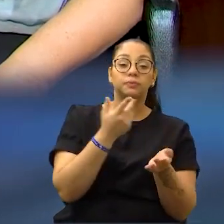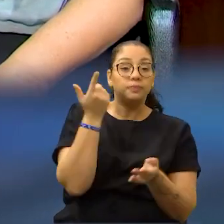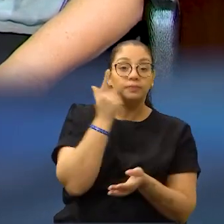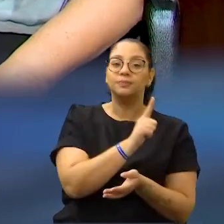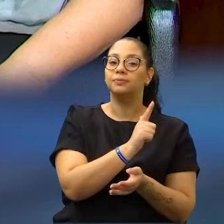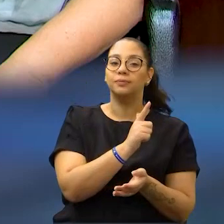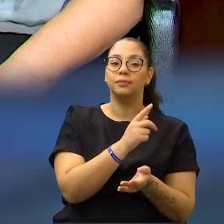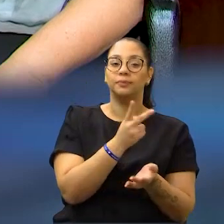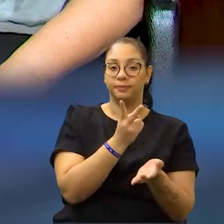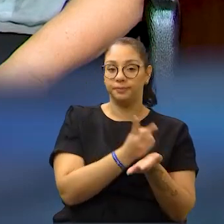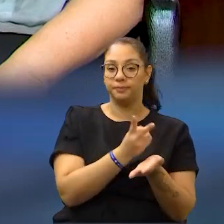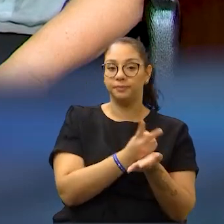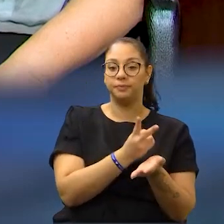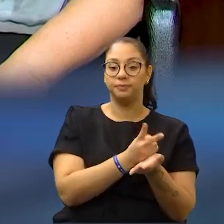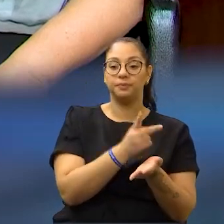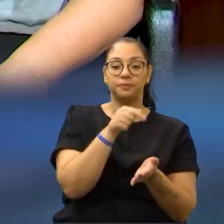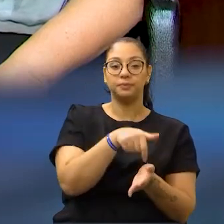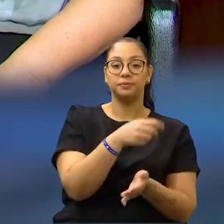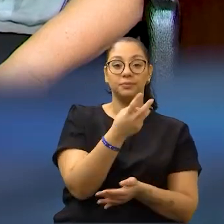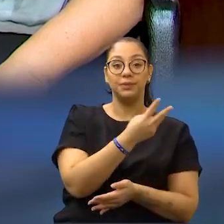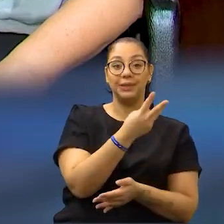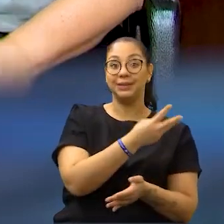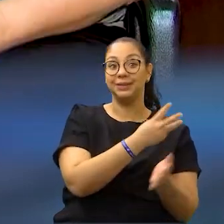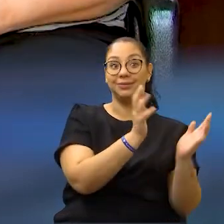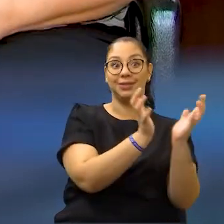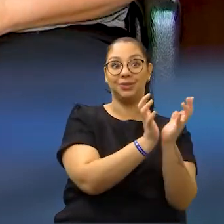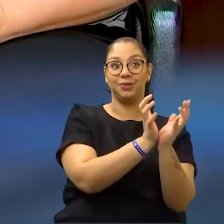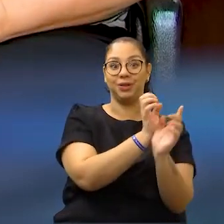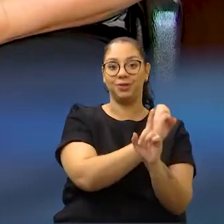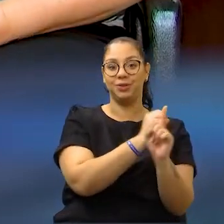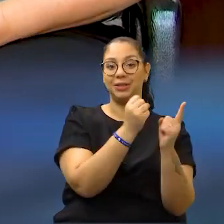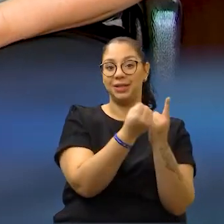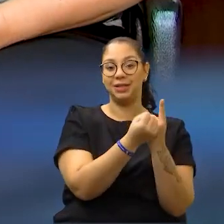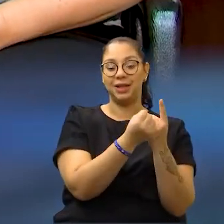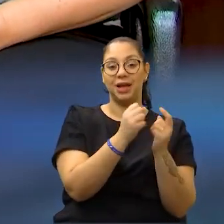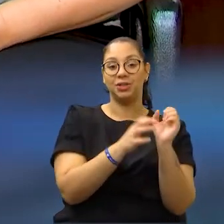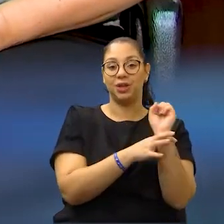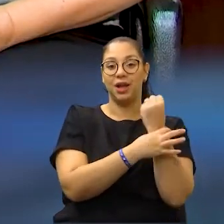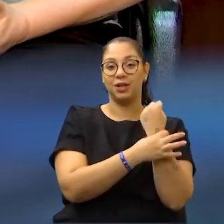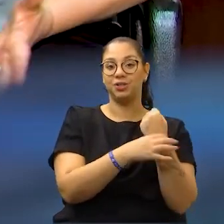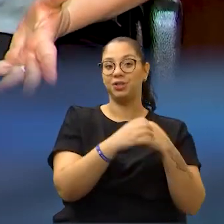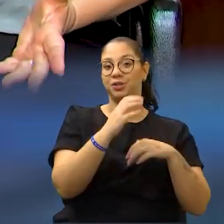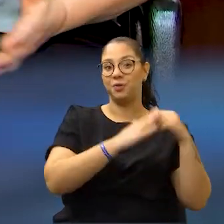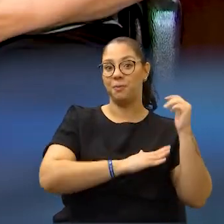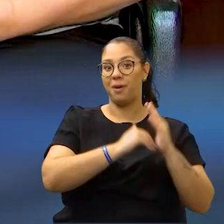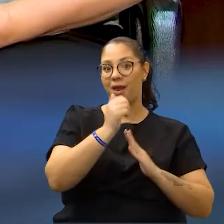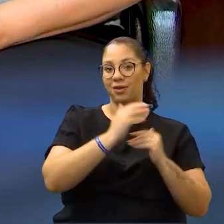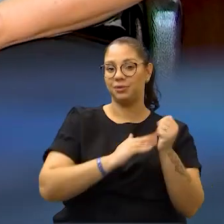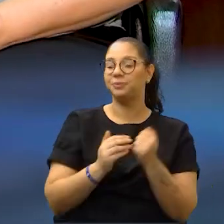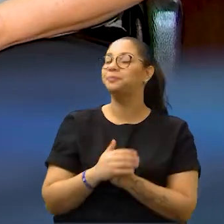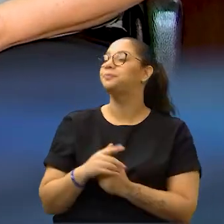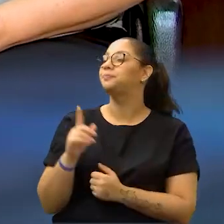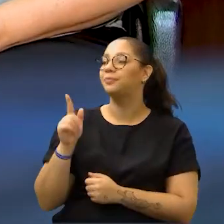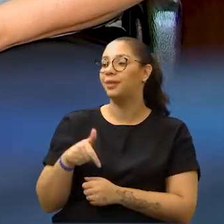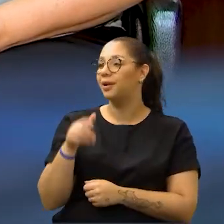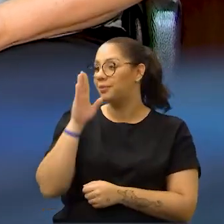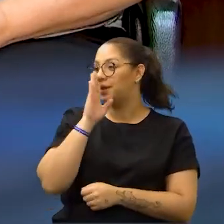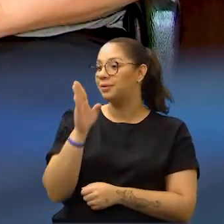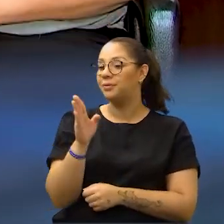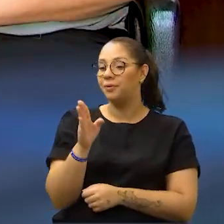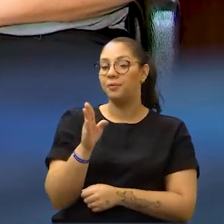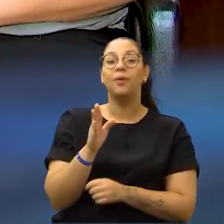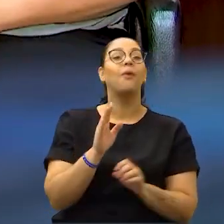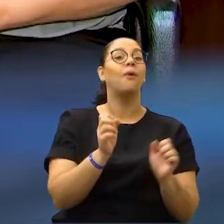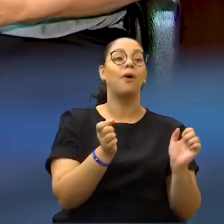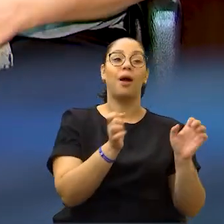manter o terceiro setor aí funcionando, garantindo essas atividades? Aí, Dalila, você pegou no ponto-chave. Por isso que o Mãos